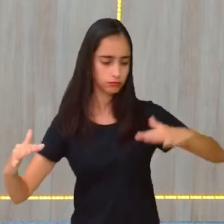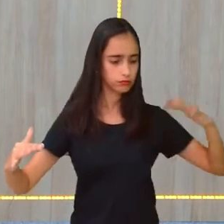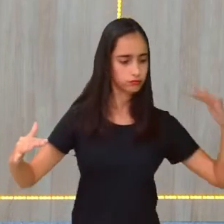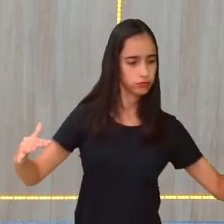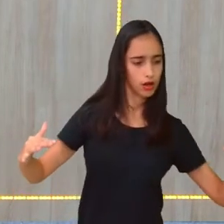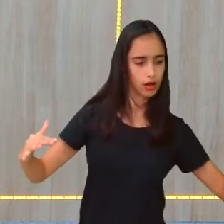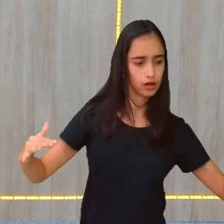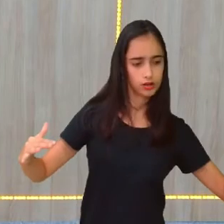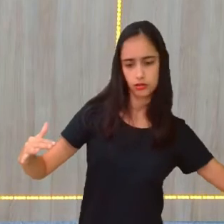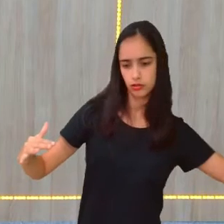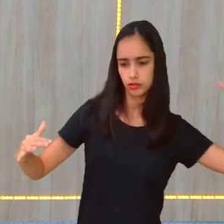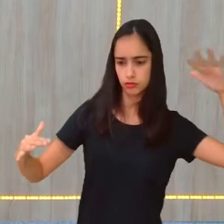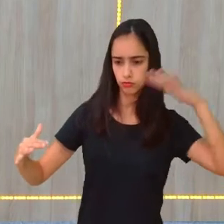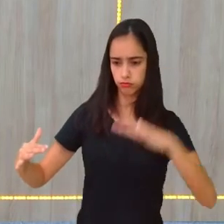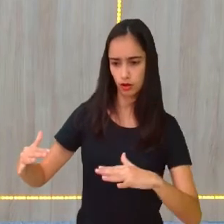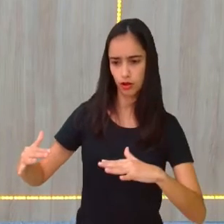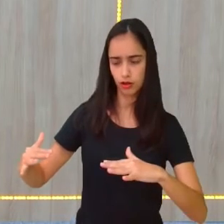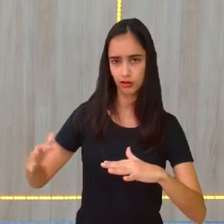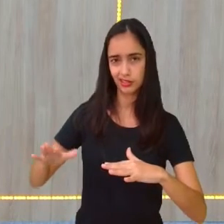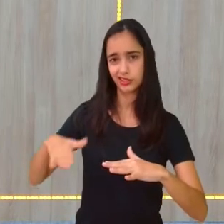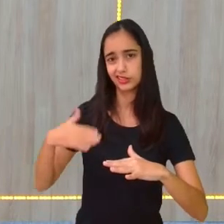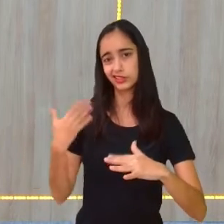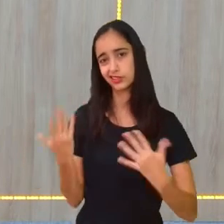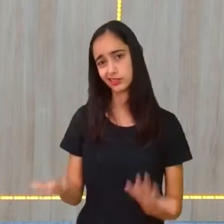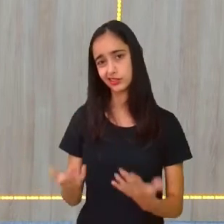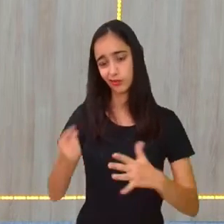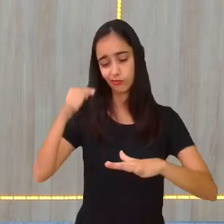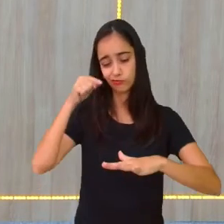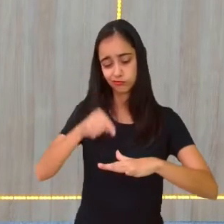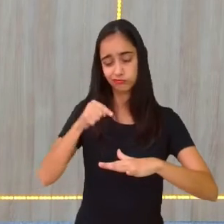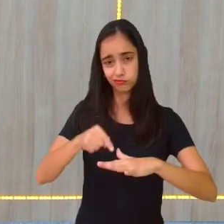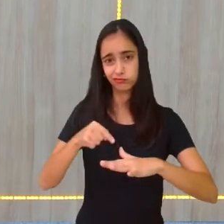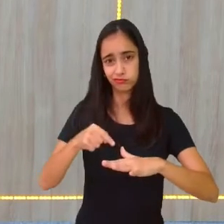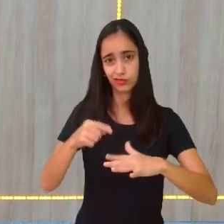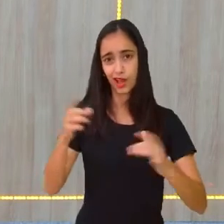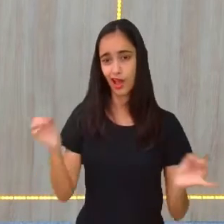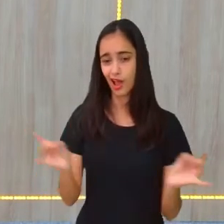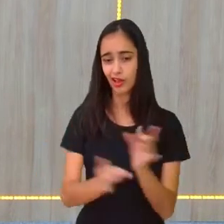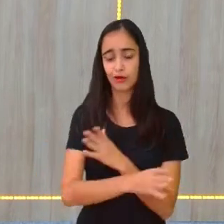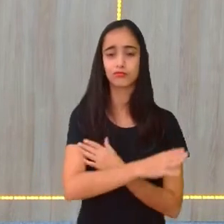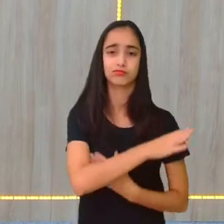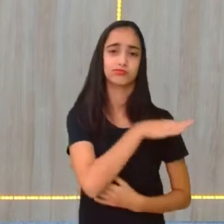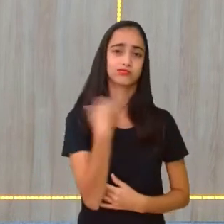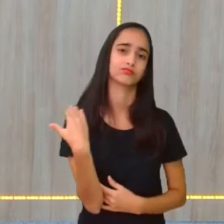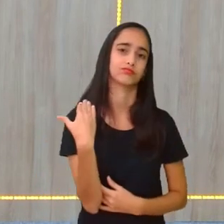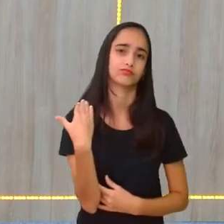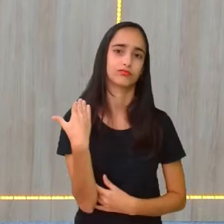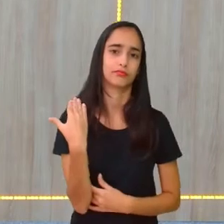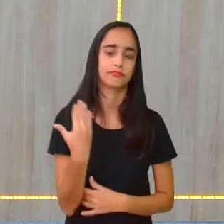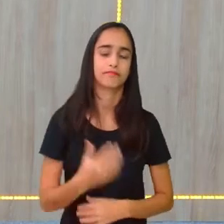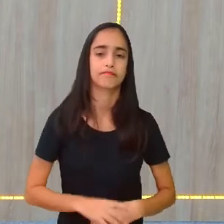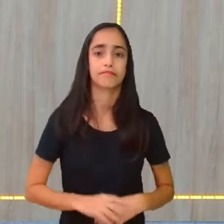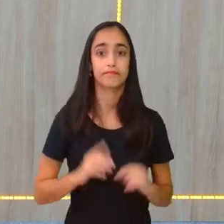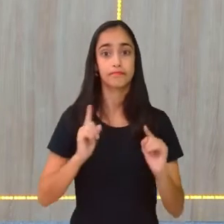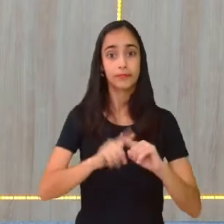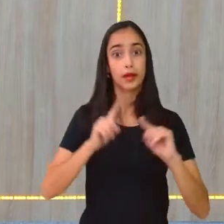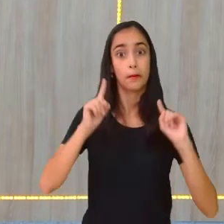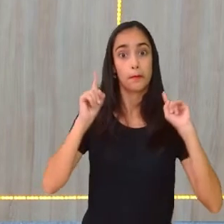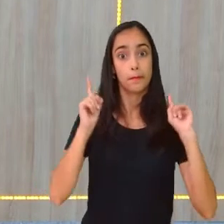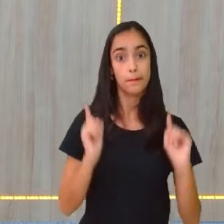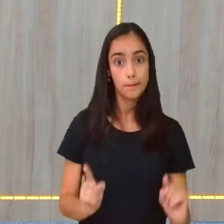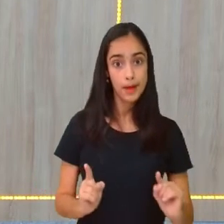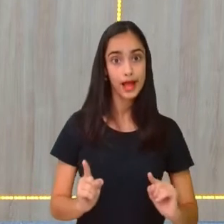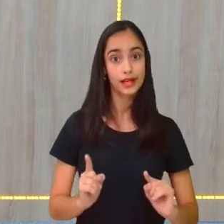no meio. Então eles terminam morrendo, todos eles, inclusive o próprio rei Leônidas, né? Mas o resultado, isso